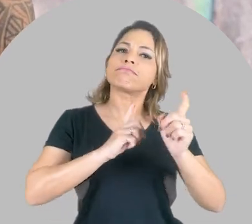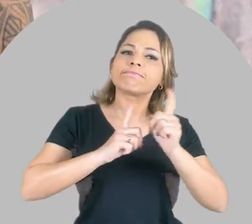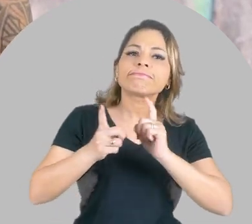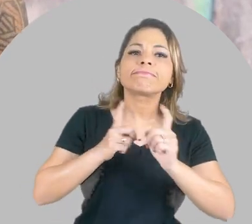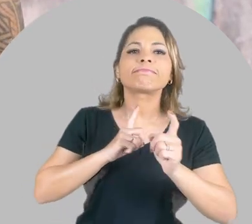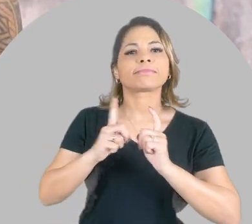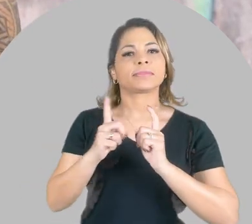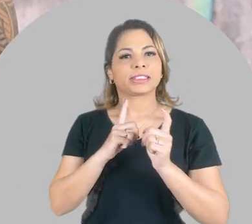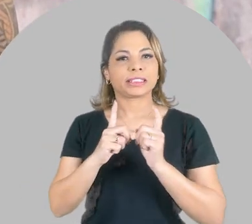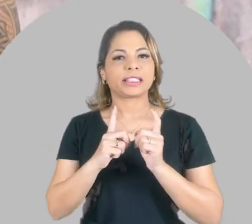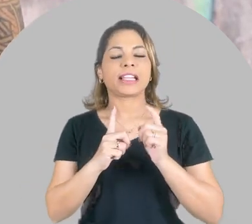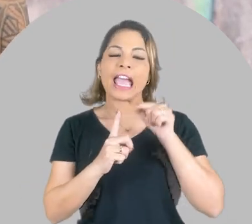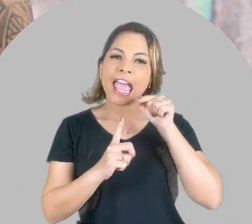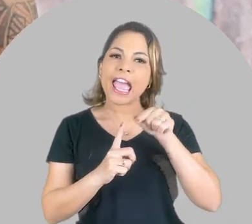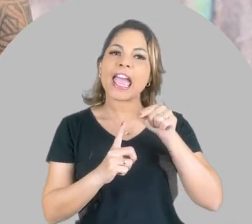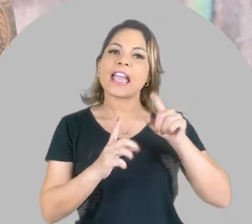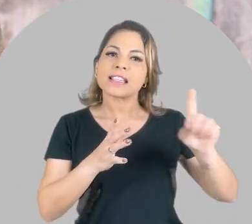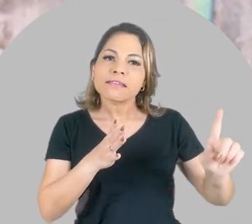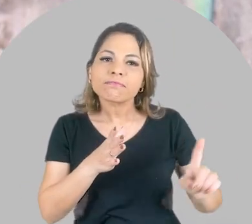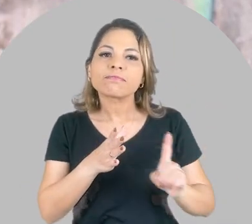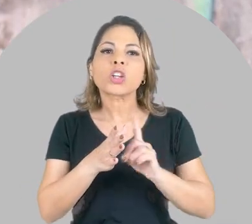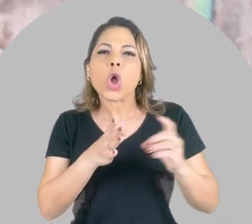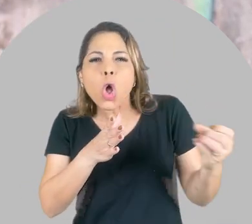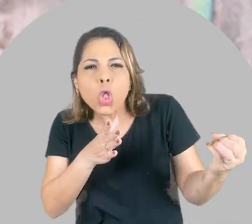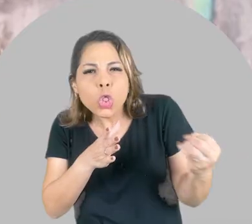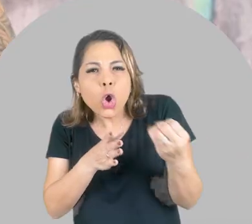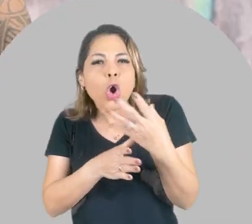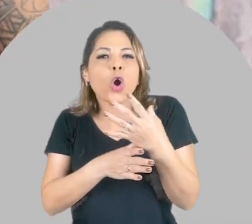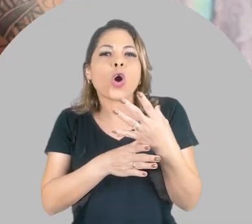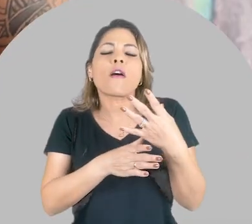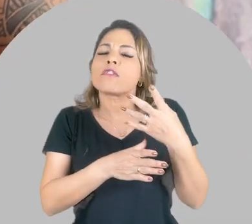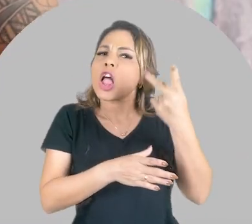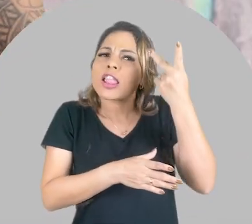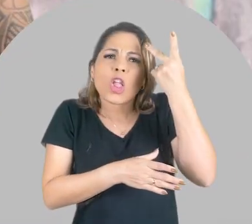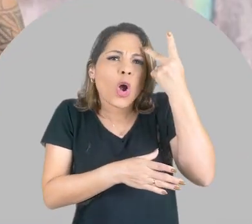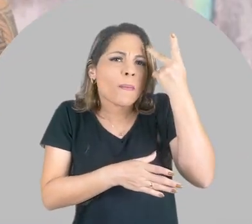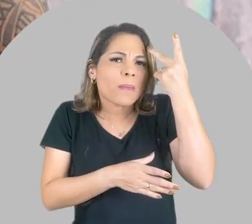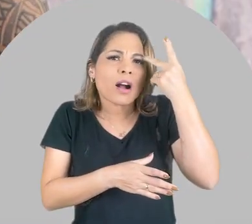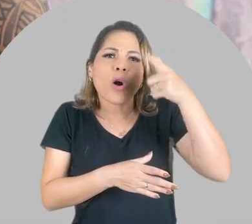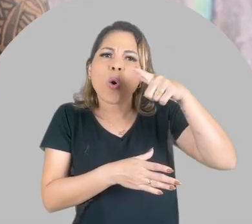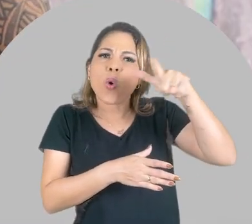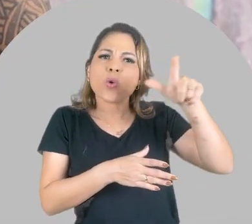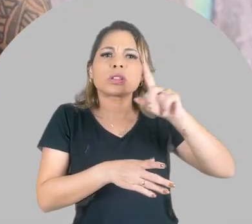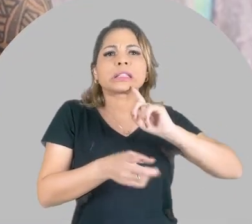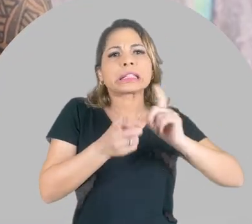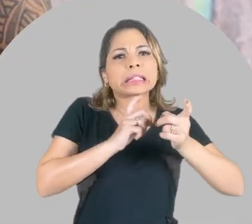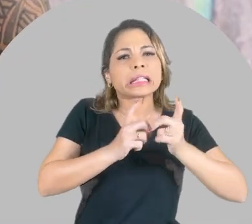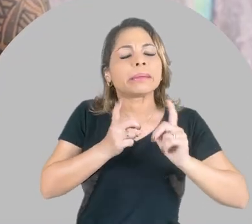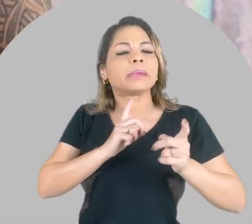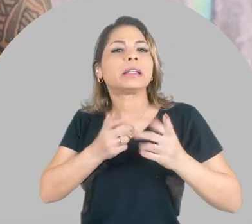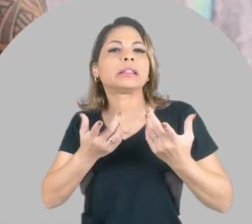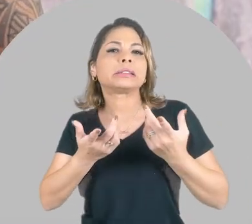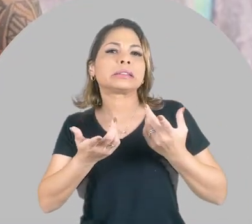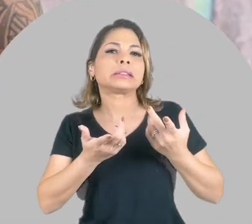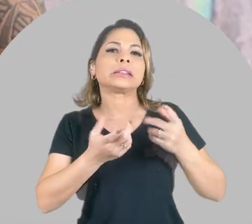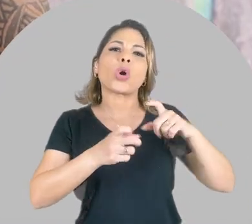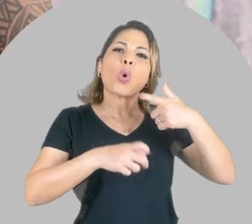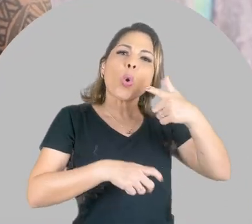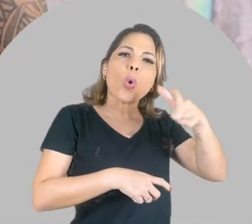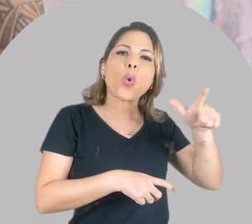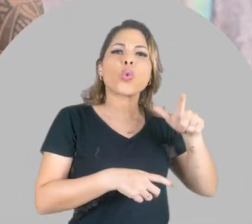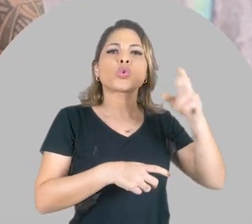dinâmica faz com que a gente faça esse debate. De que, e essa inclusão de novos elementos. Então é natural que outros debates